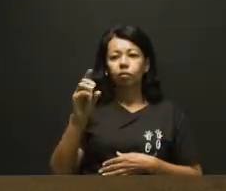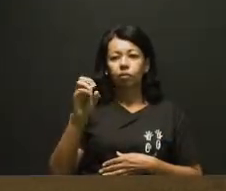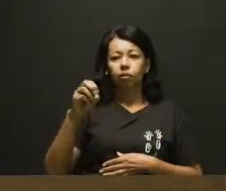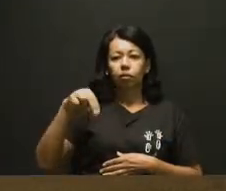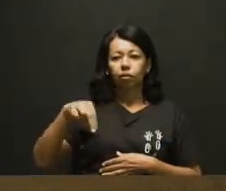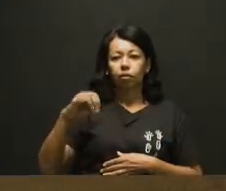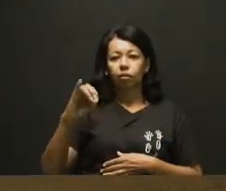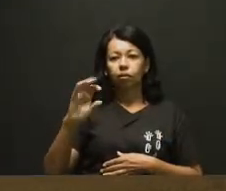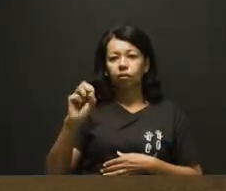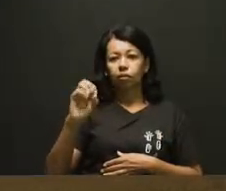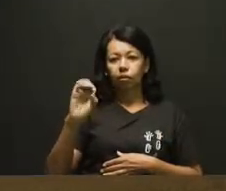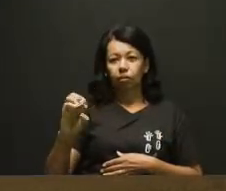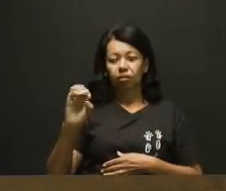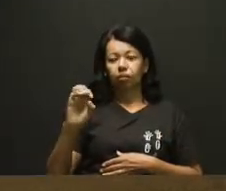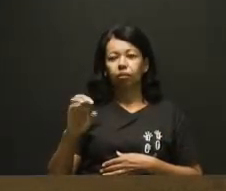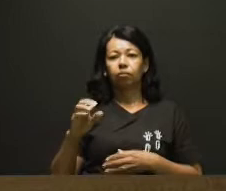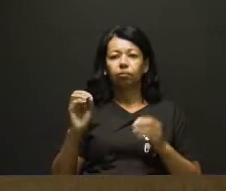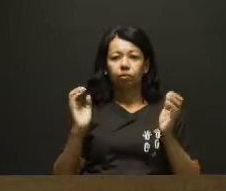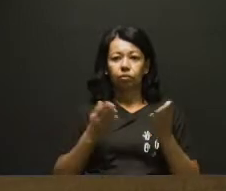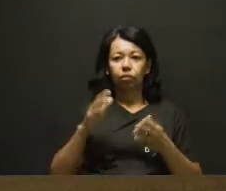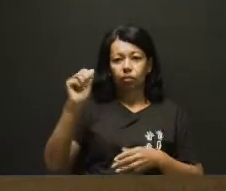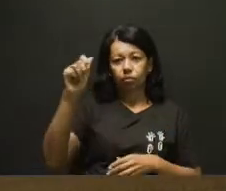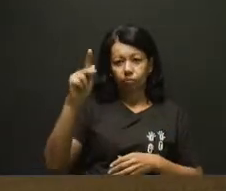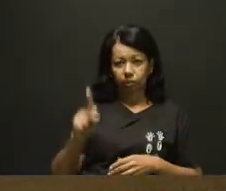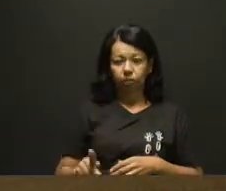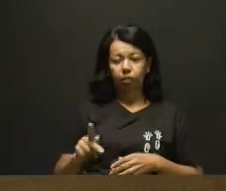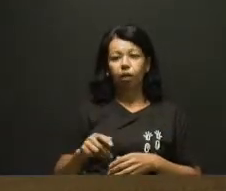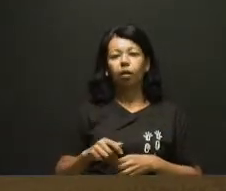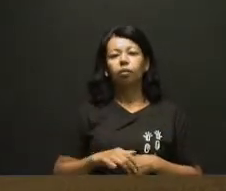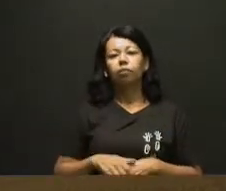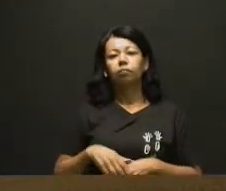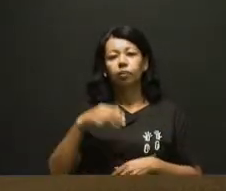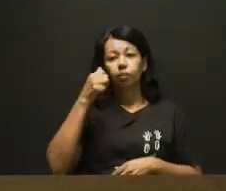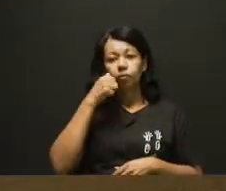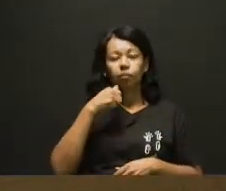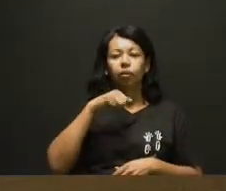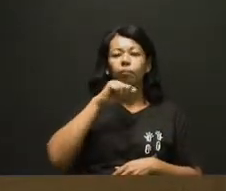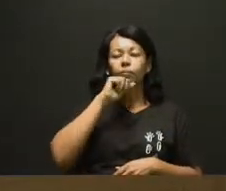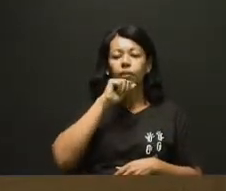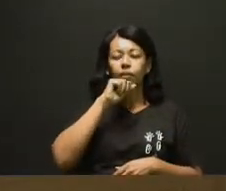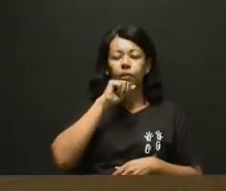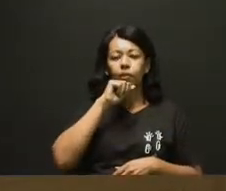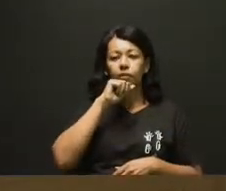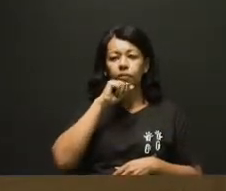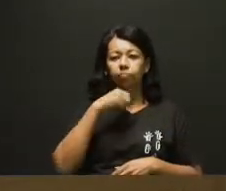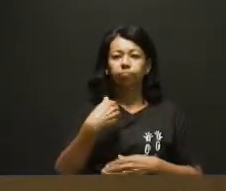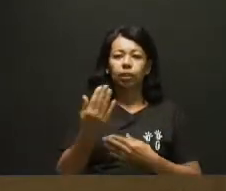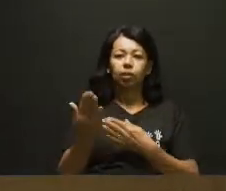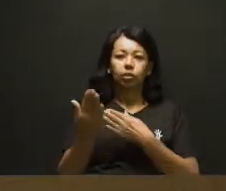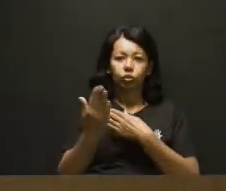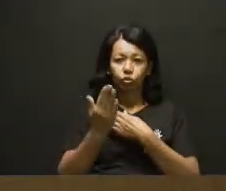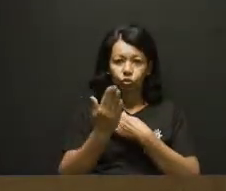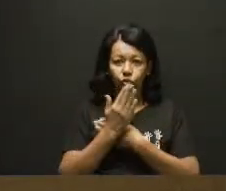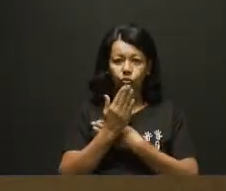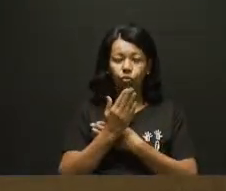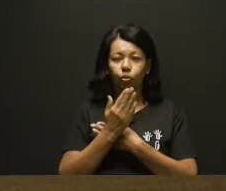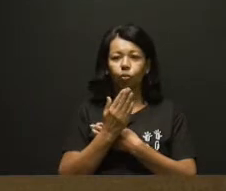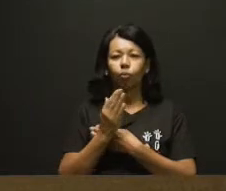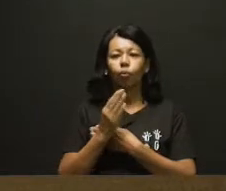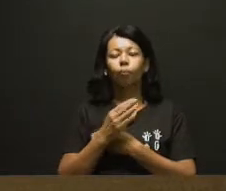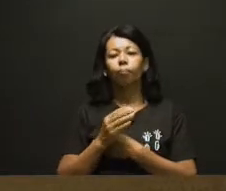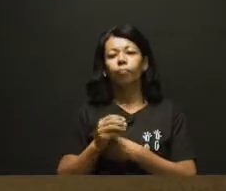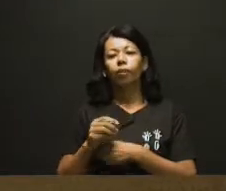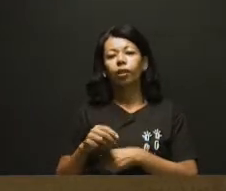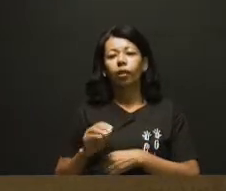a aposentada hoje onde foi a senhora mãe pra mim certa ela elogiou meu